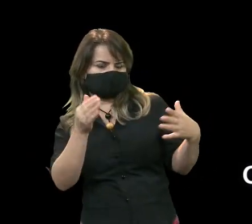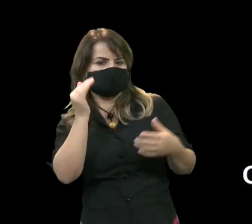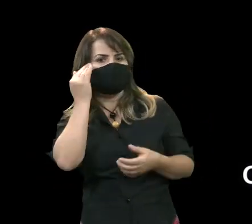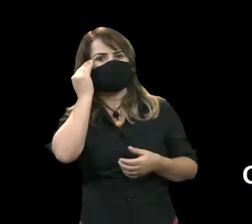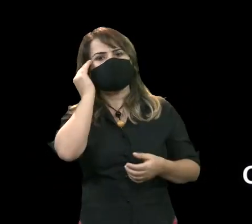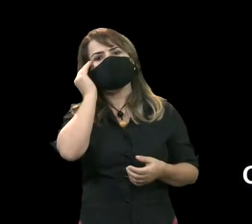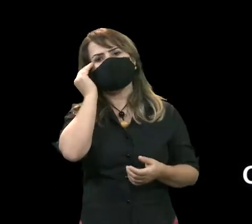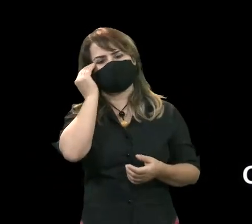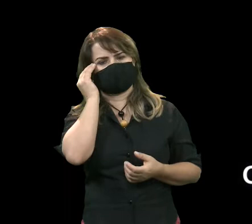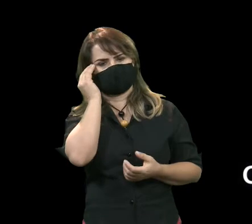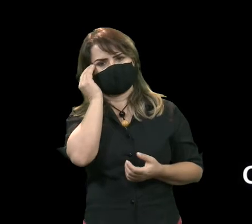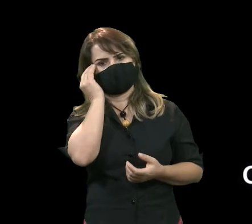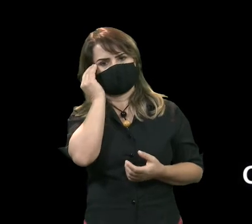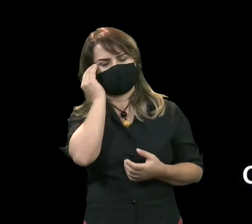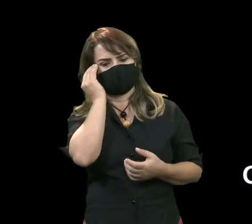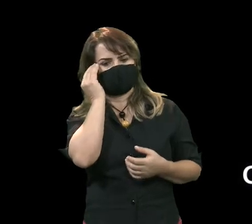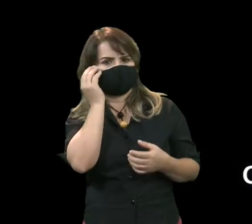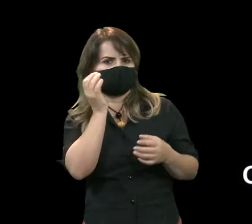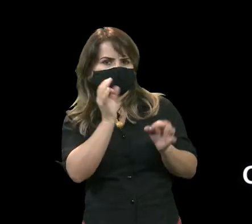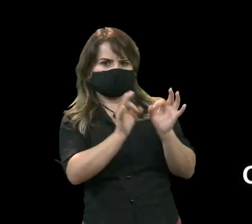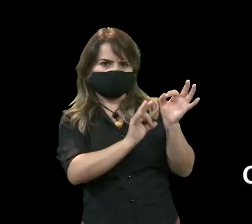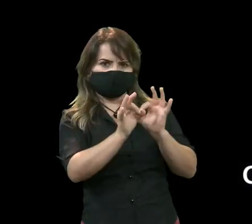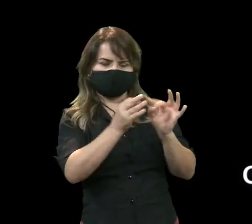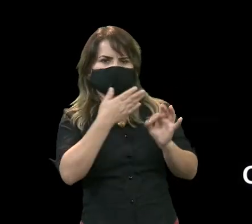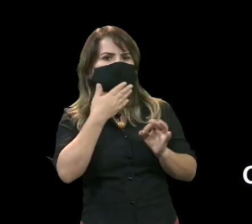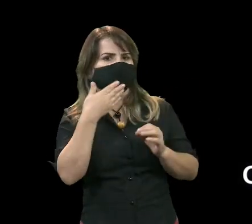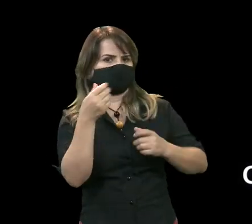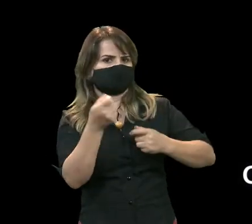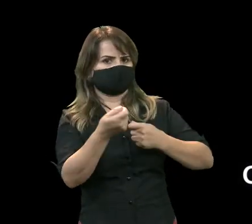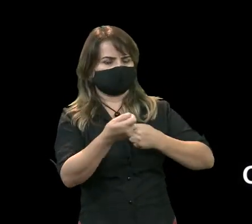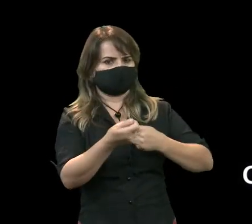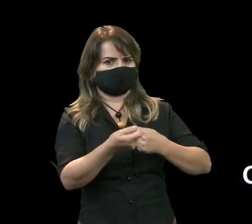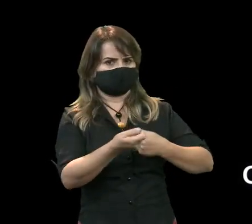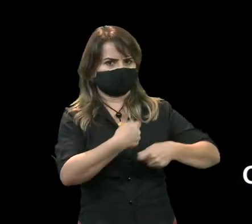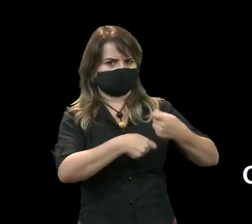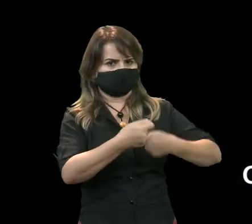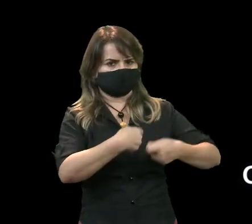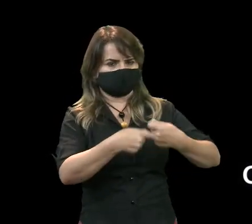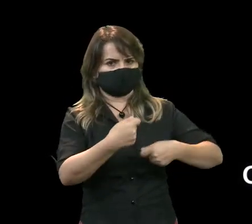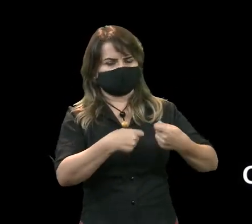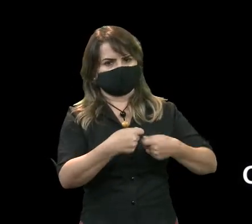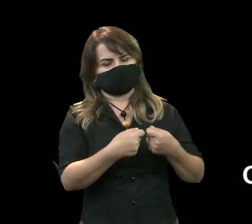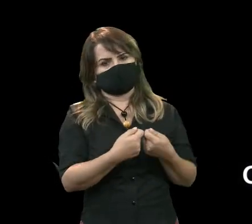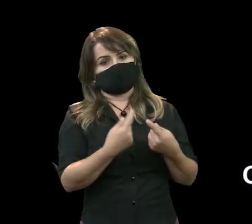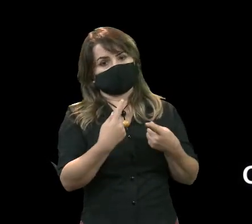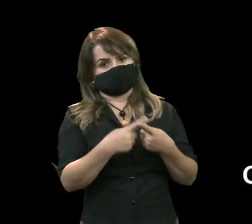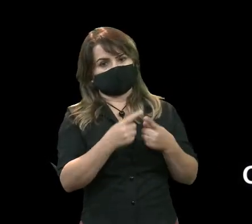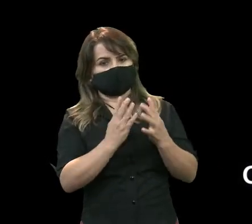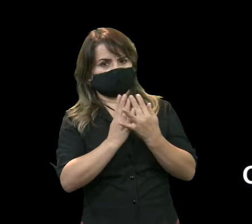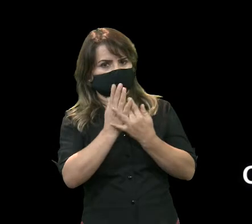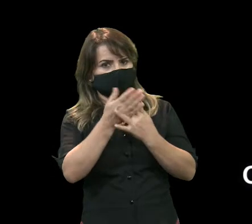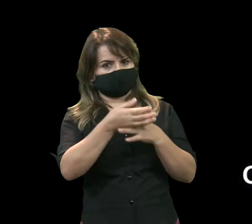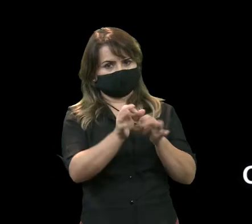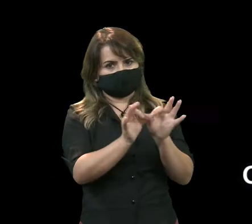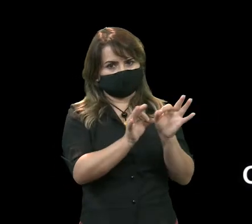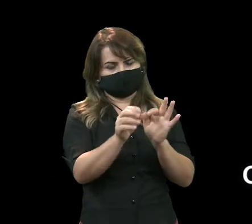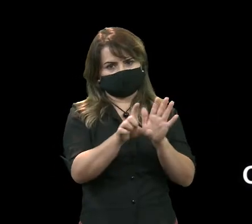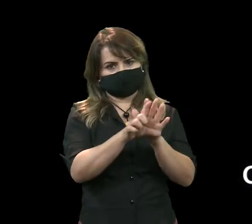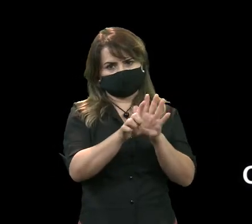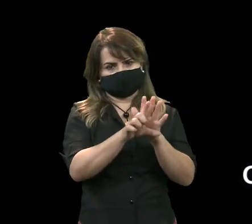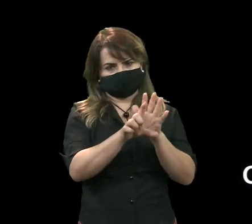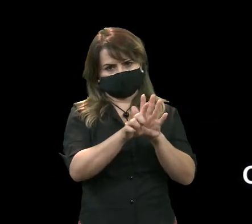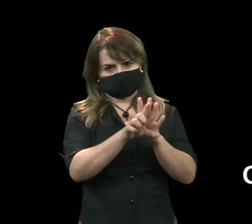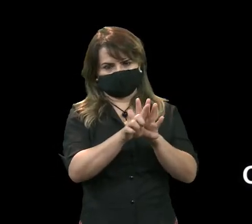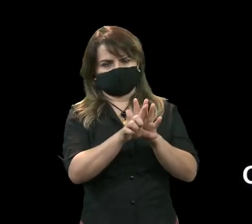entendendo ser o melhor para a sua administração. Requer, via projeto de lei, uma ferramenta